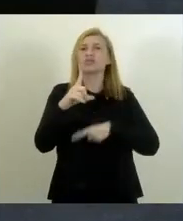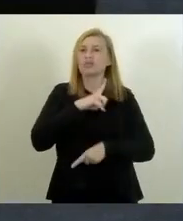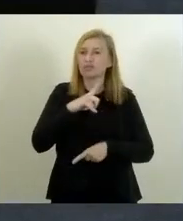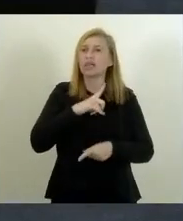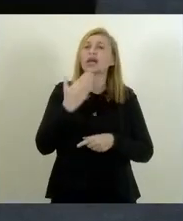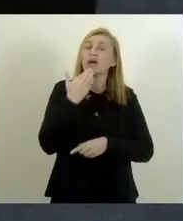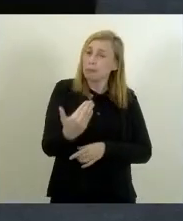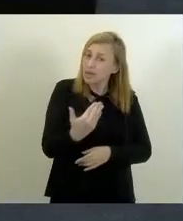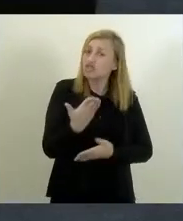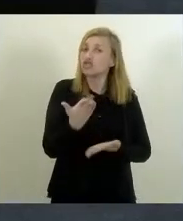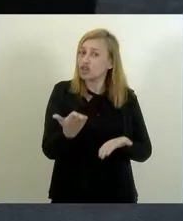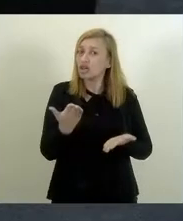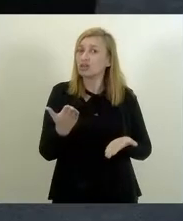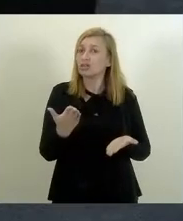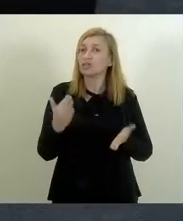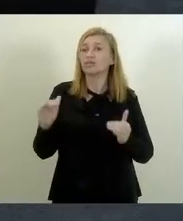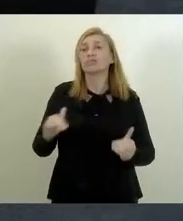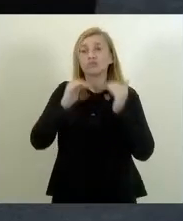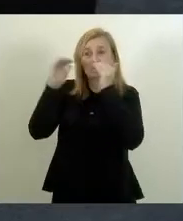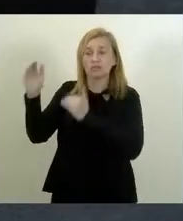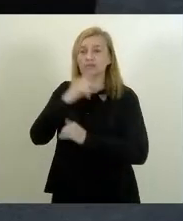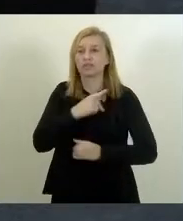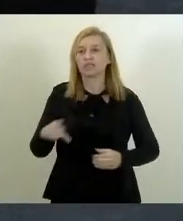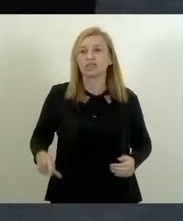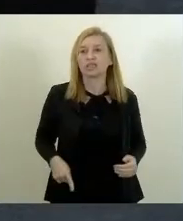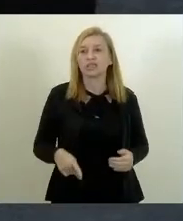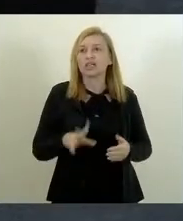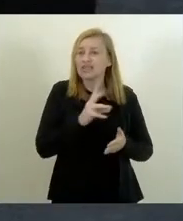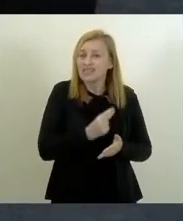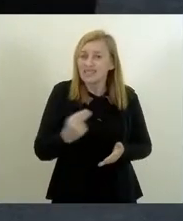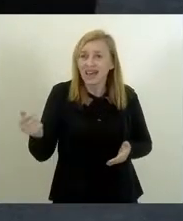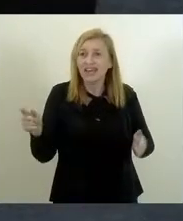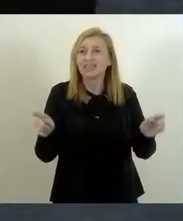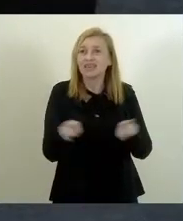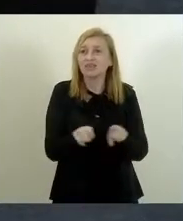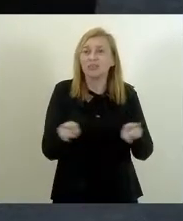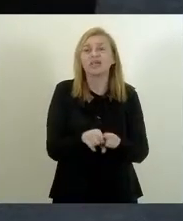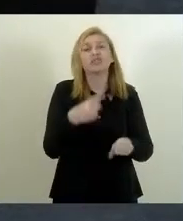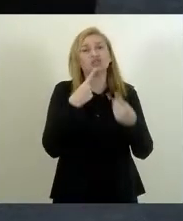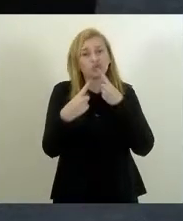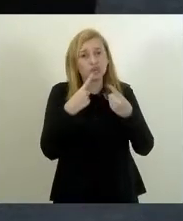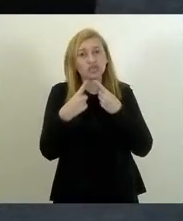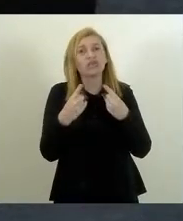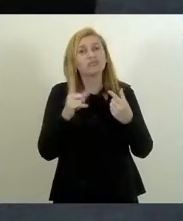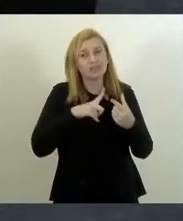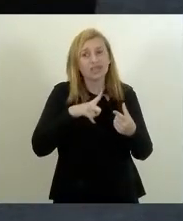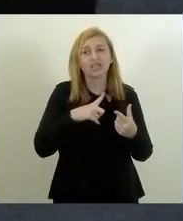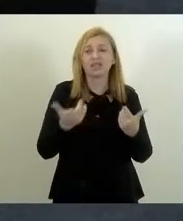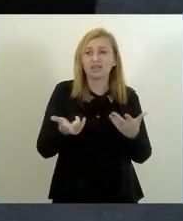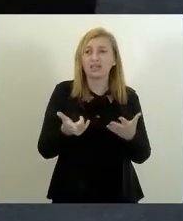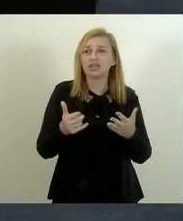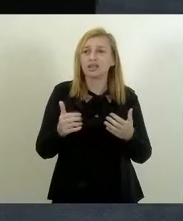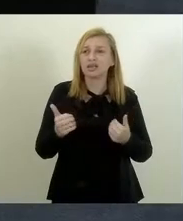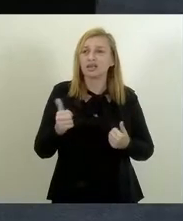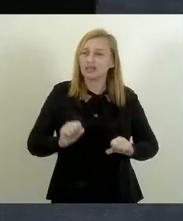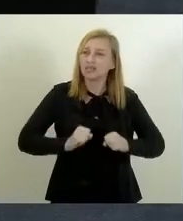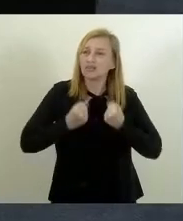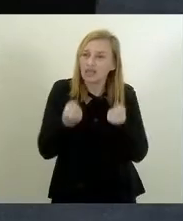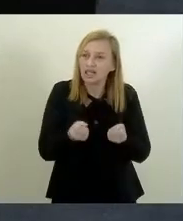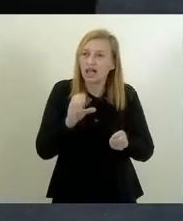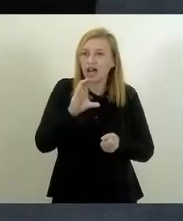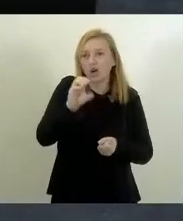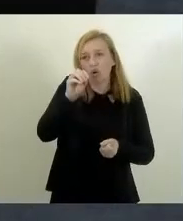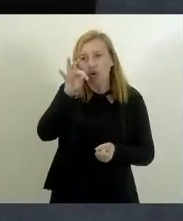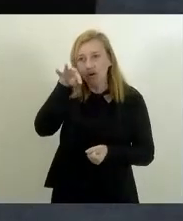à Vossa Excelência que saia também e promova essa discussão. Vossa Excelência está defendendo a cota,